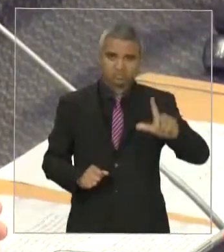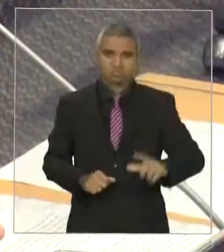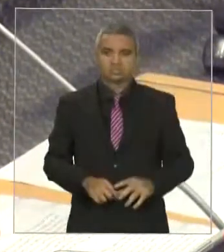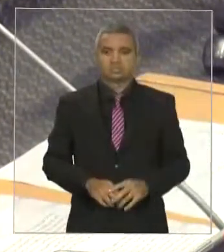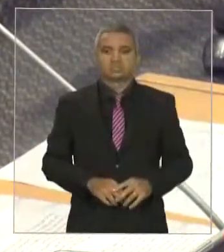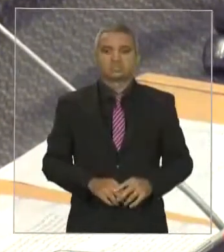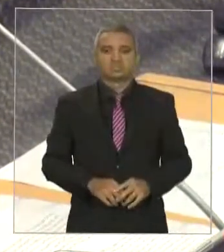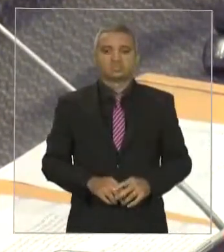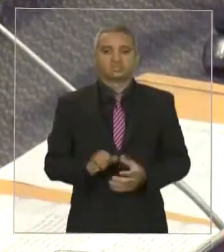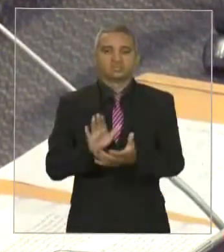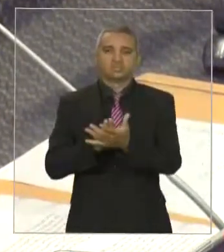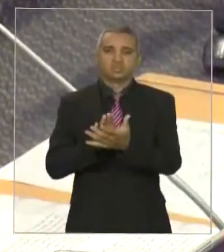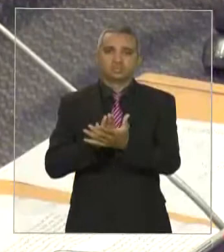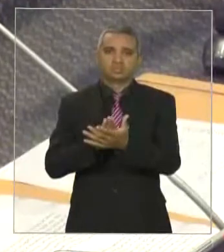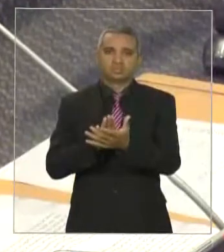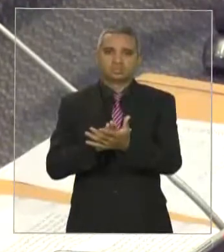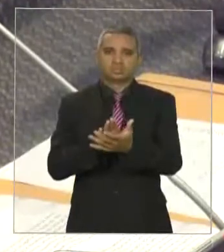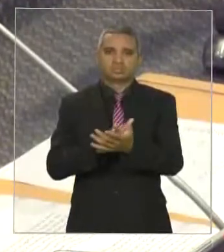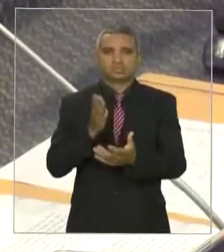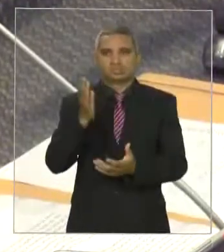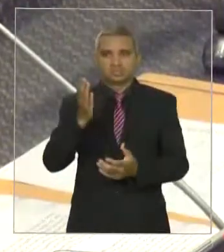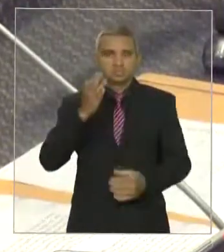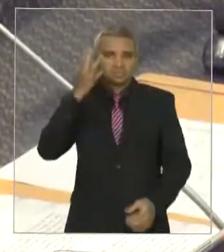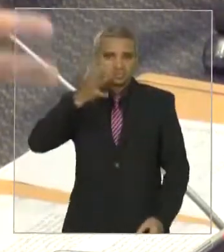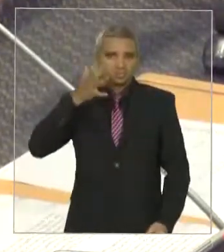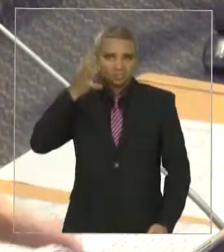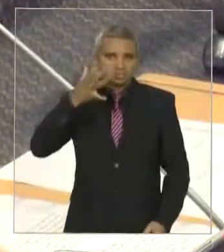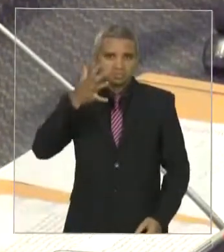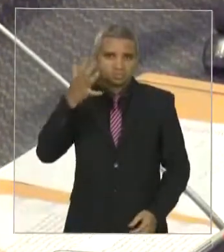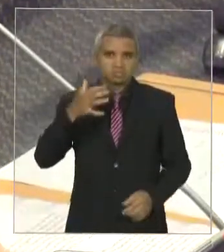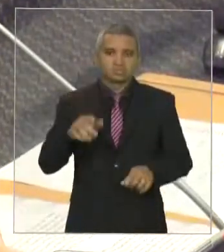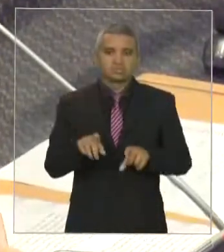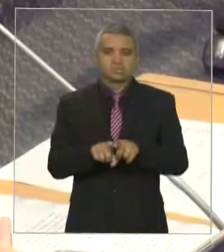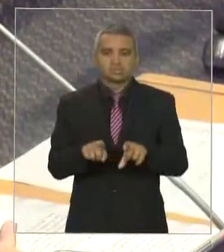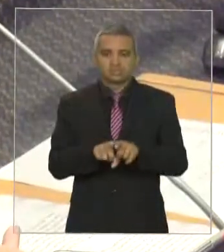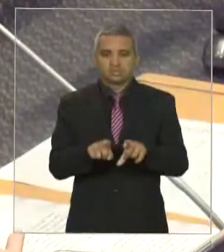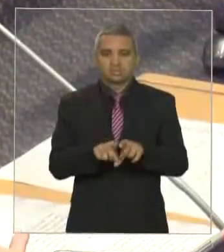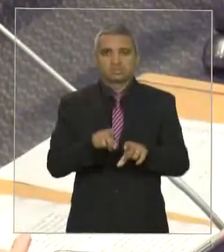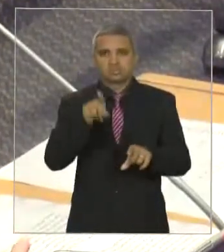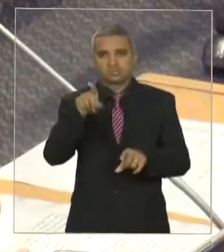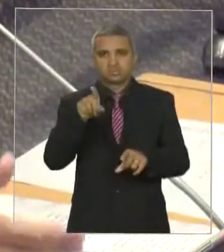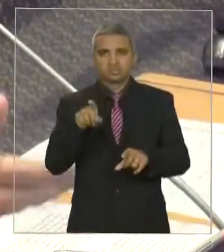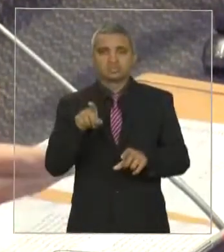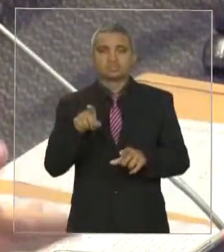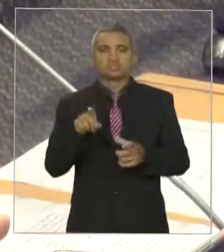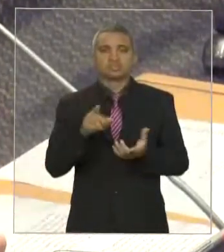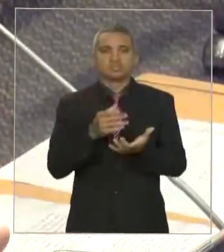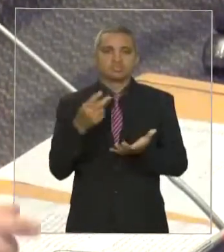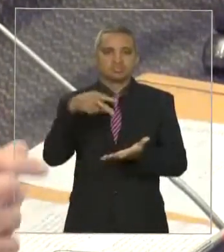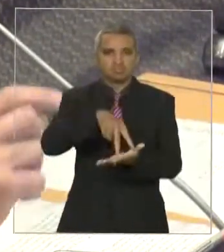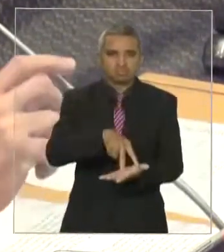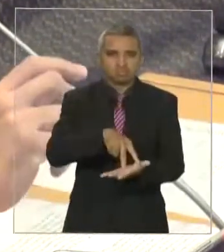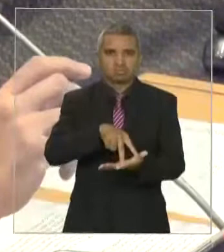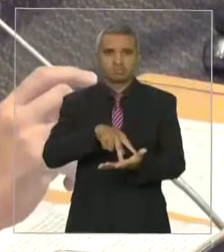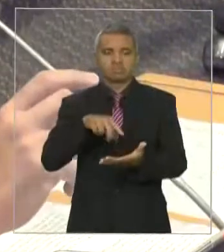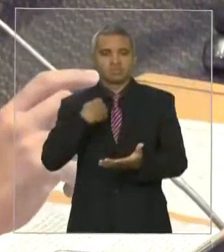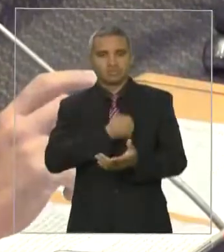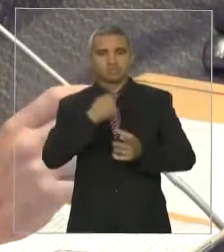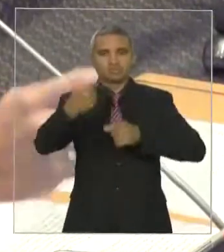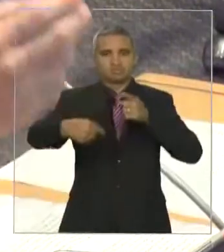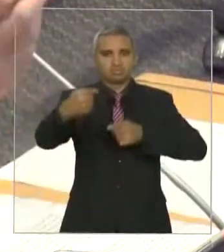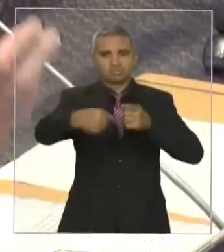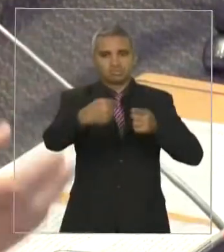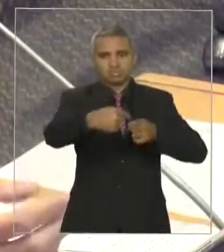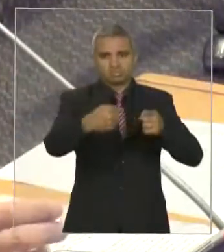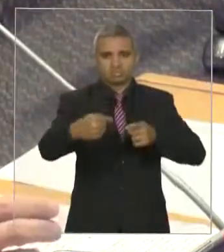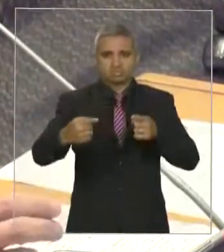aqui eu queria lhe parabenizar pelo seu pronunciamento e pela sua iniciativa de puxar o debate. Nós estamos aqui, nós